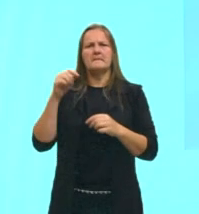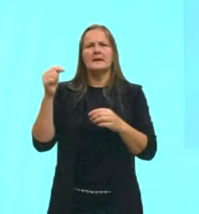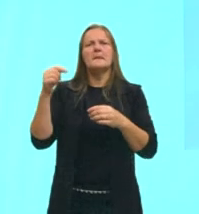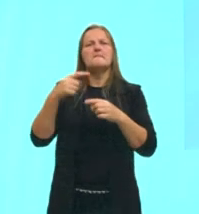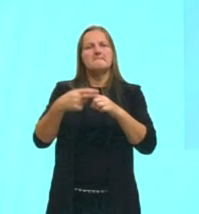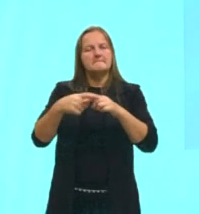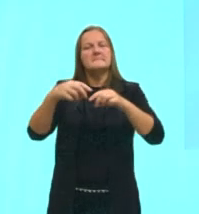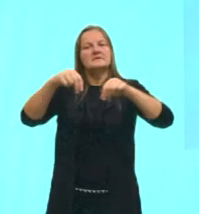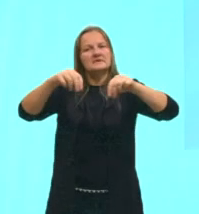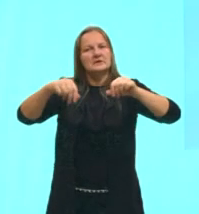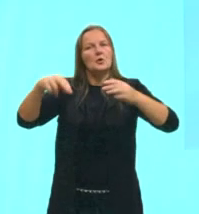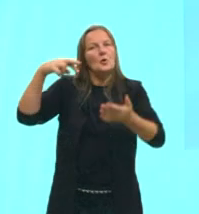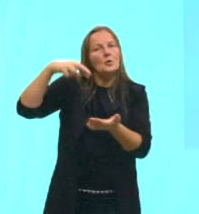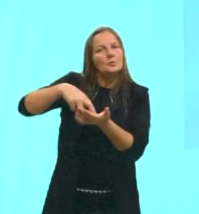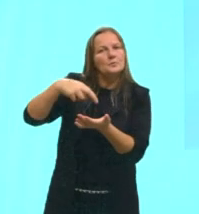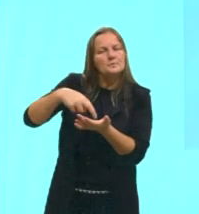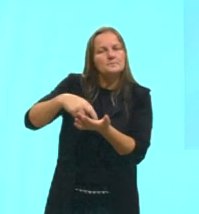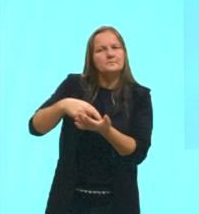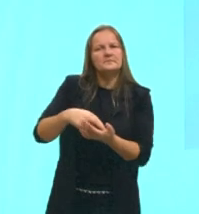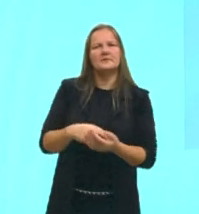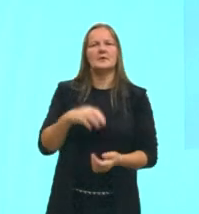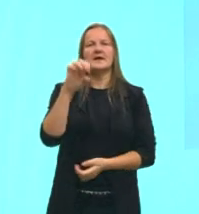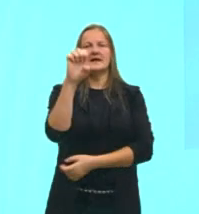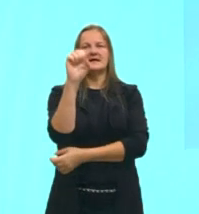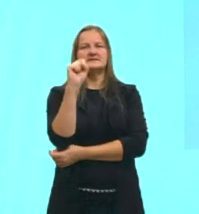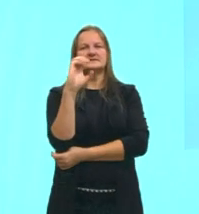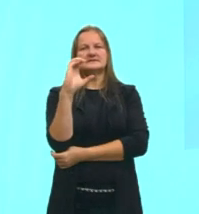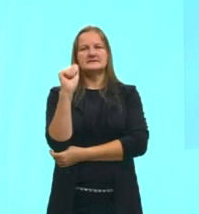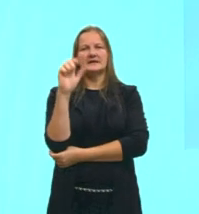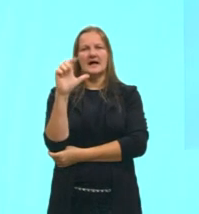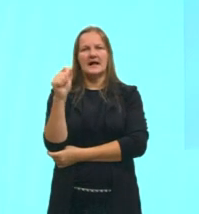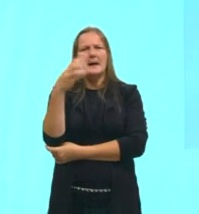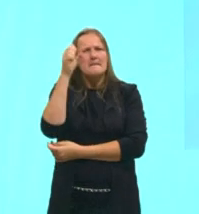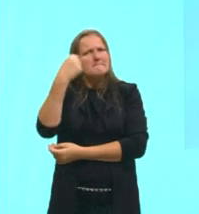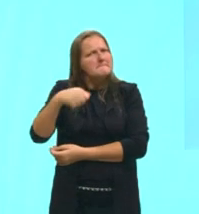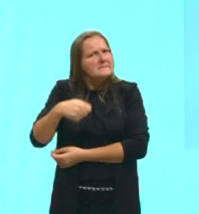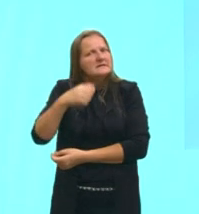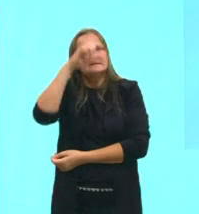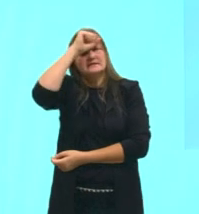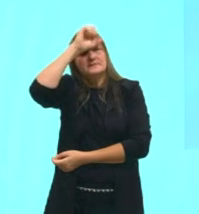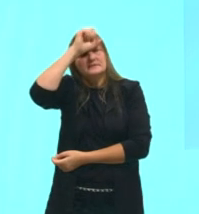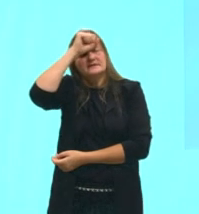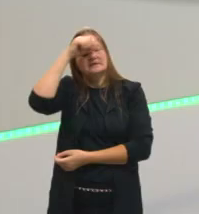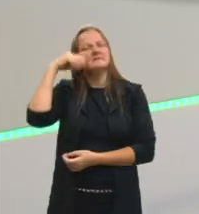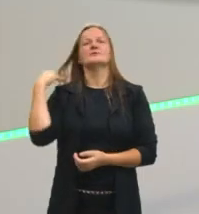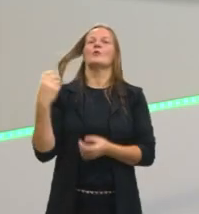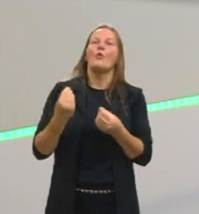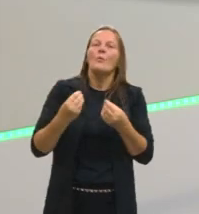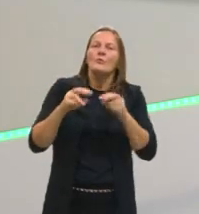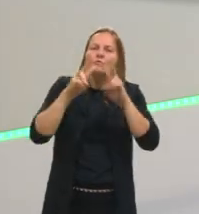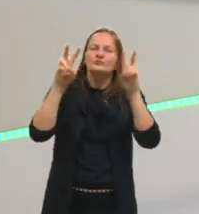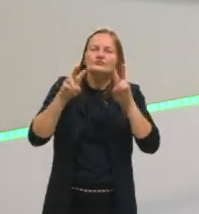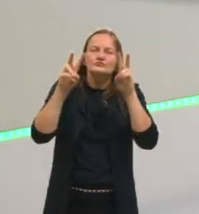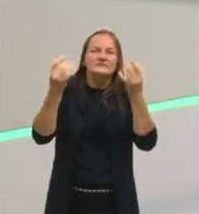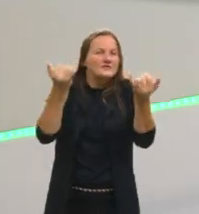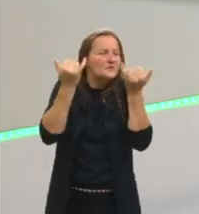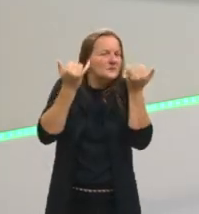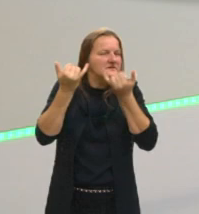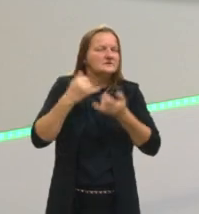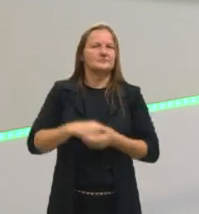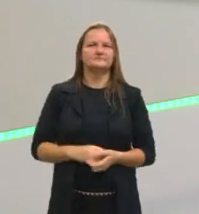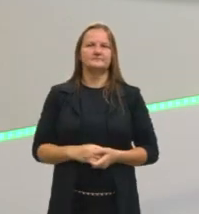no terreno real então tem algumas coisas que a gente tem que aprender né o rei aprender a ler tá a gurizada